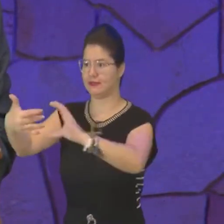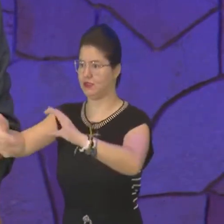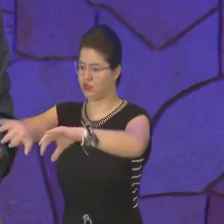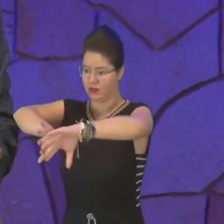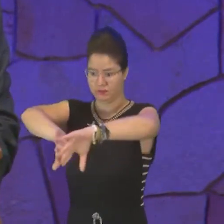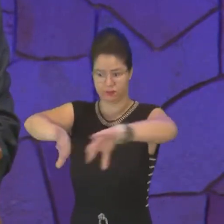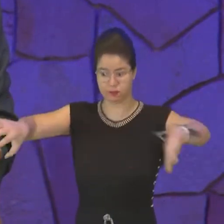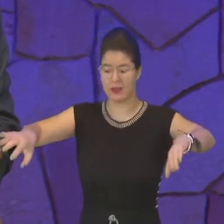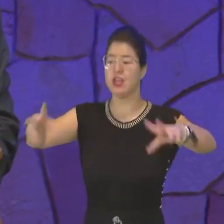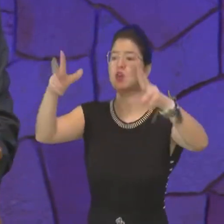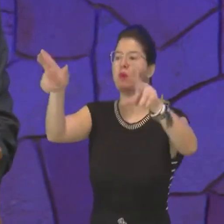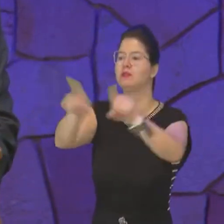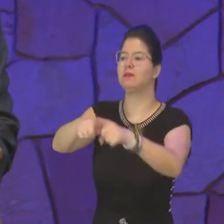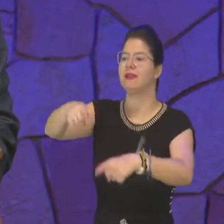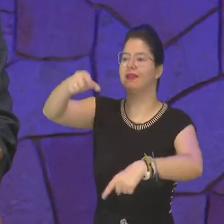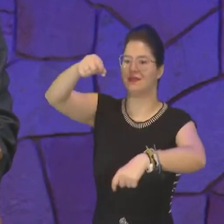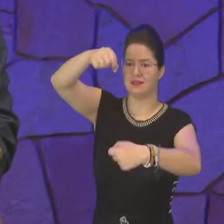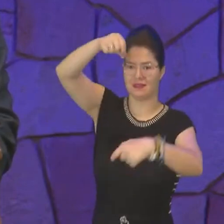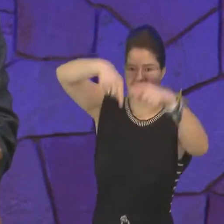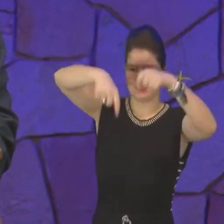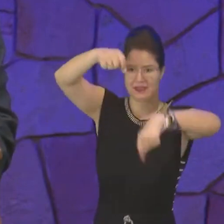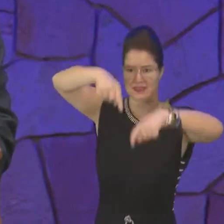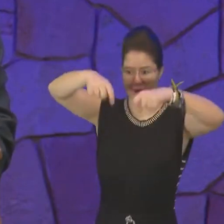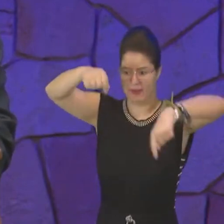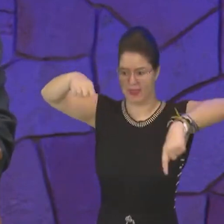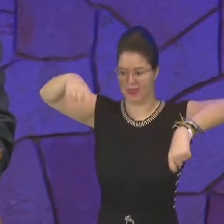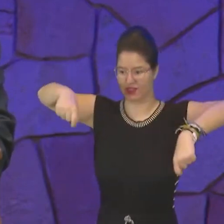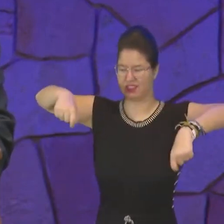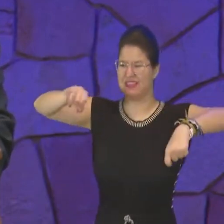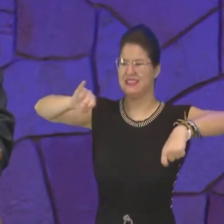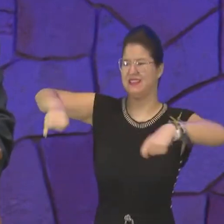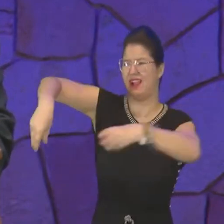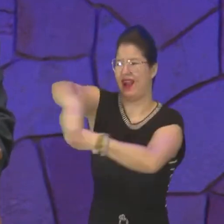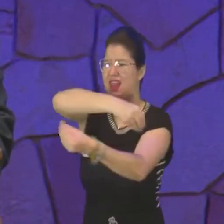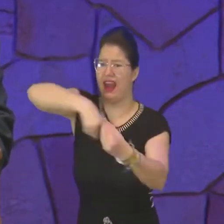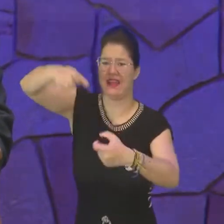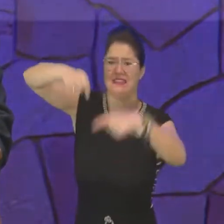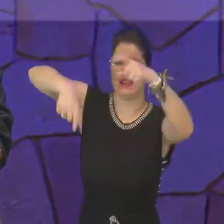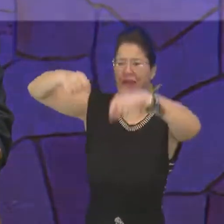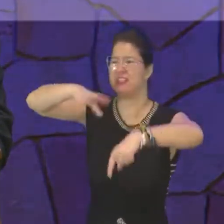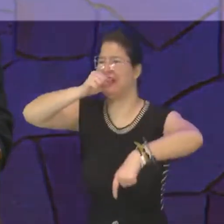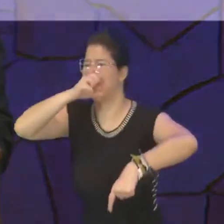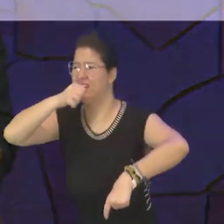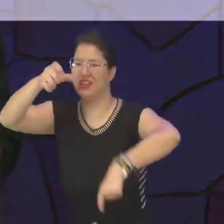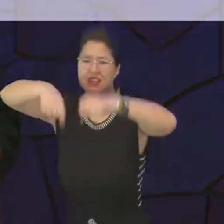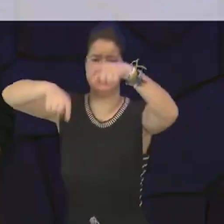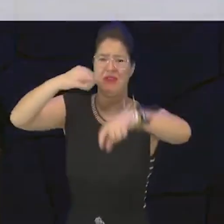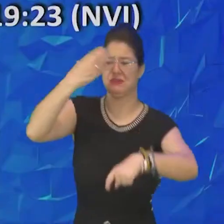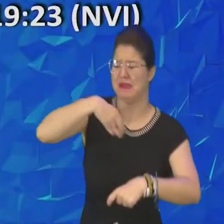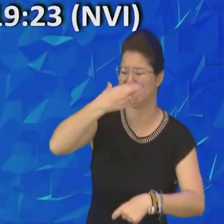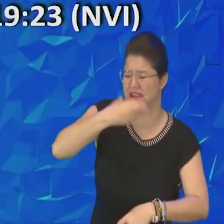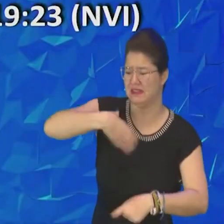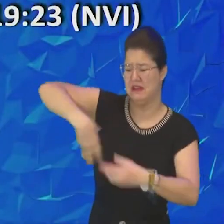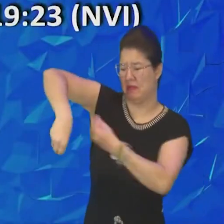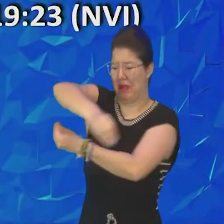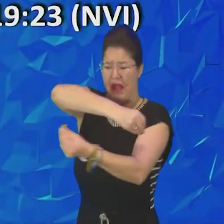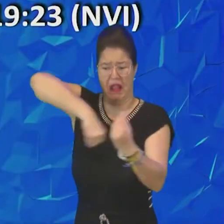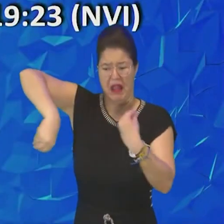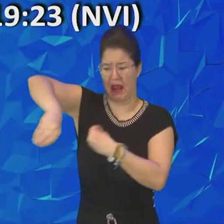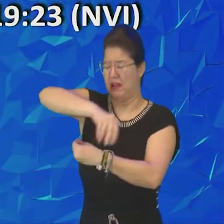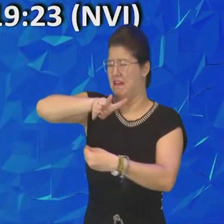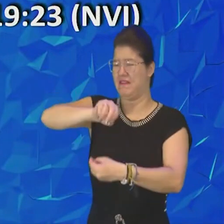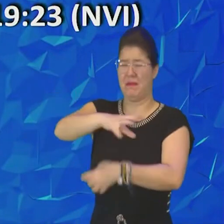deveria acompanhar o mesmo princípio, a mesma espécie de semente, no mesmo local, no